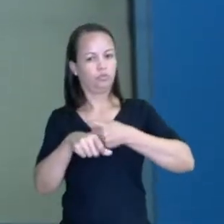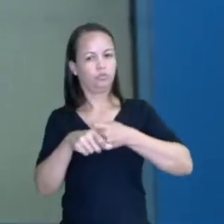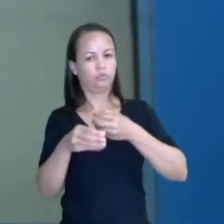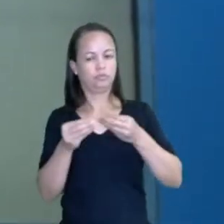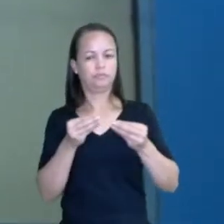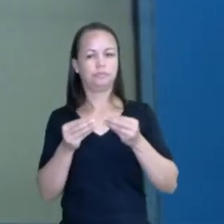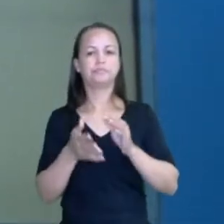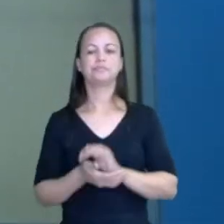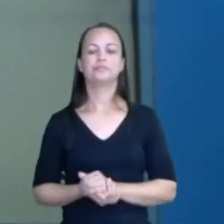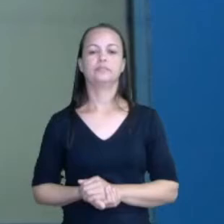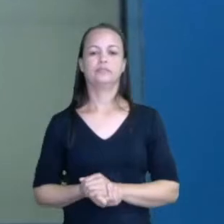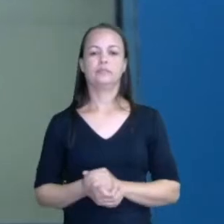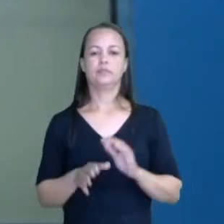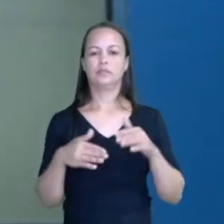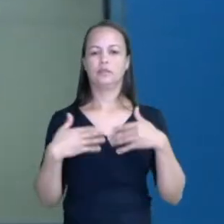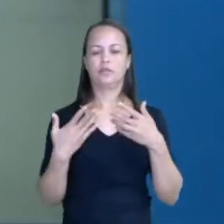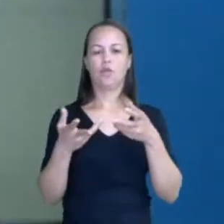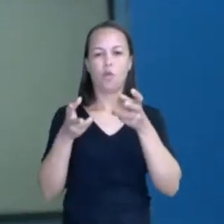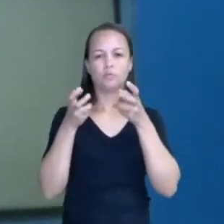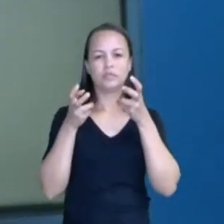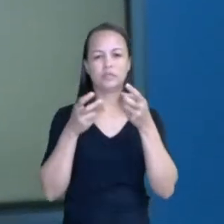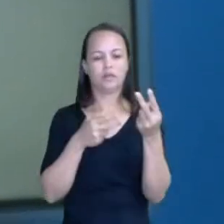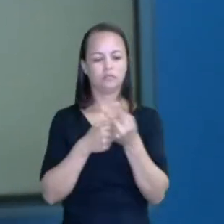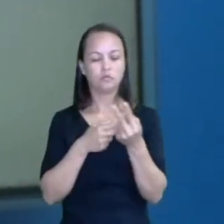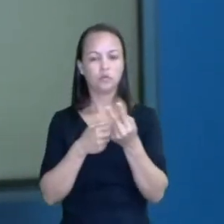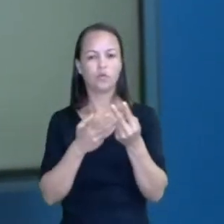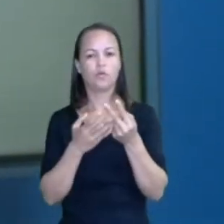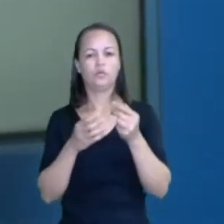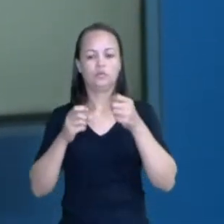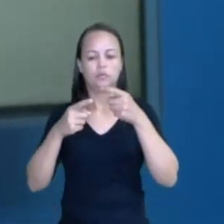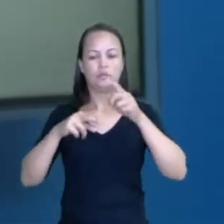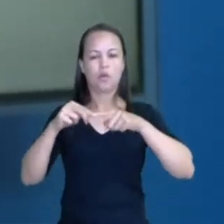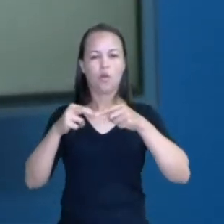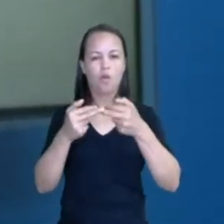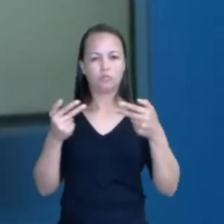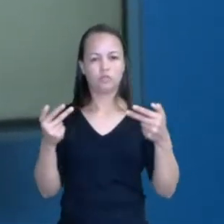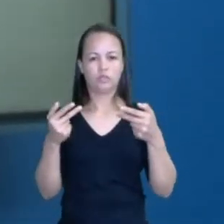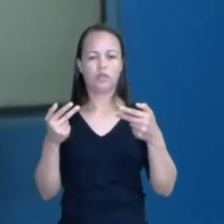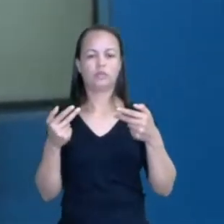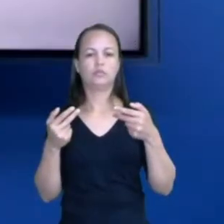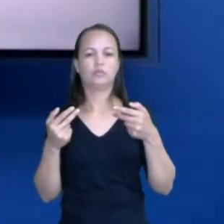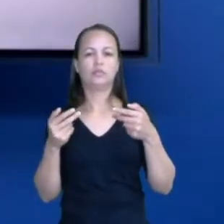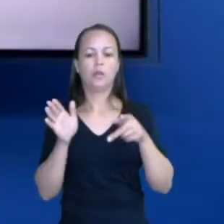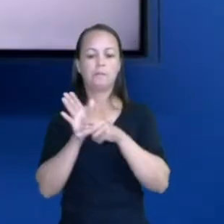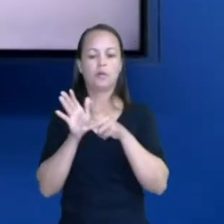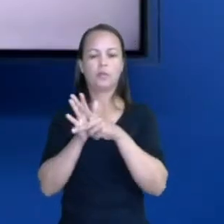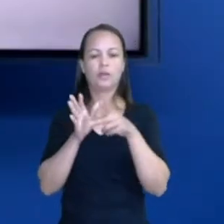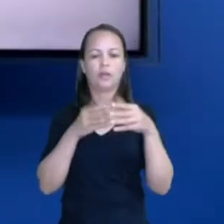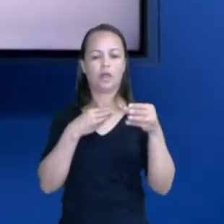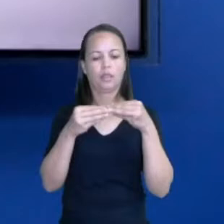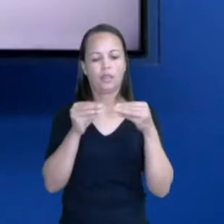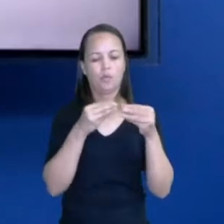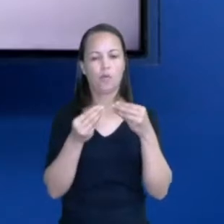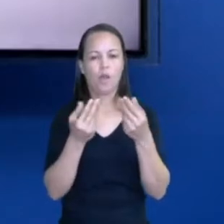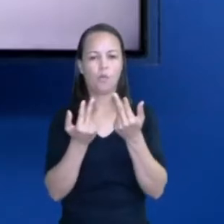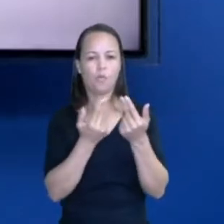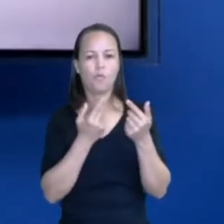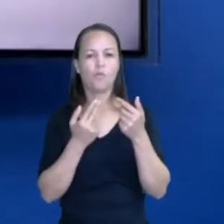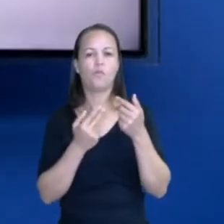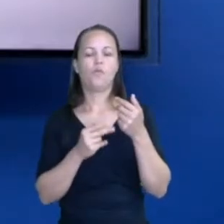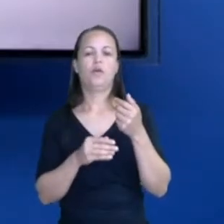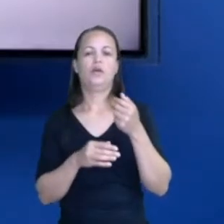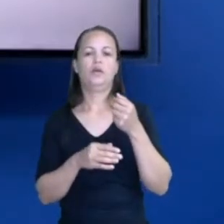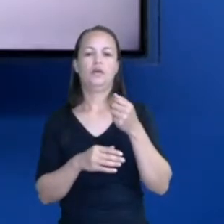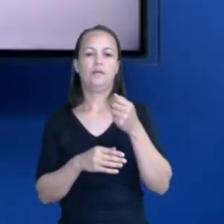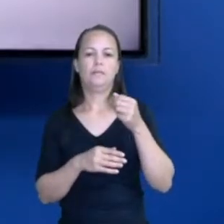certo? Portanto, observem que esses dois objetos aqui, eles não têm a propriedade da massinha de modelar e nem